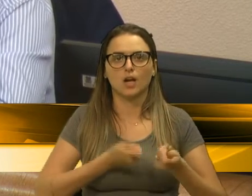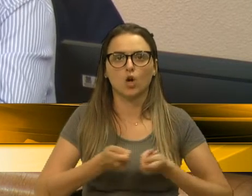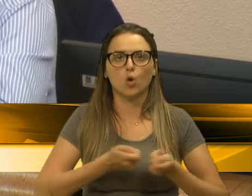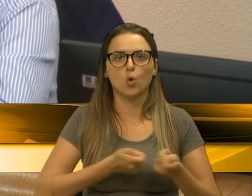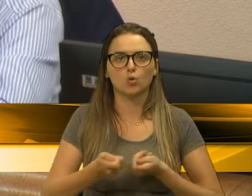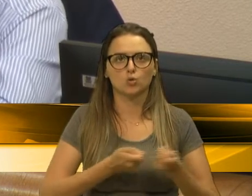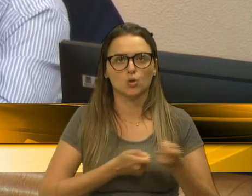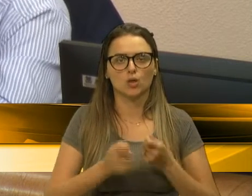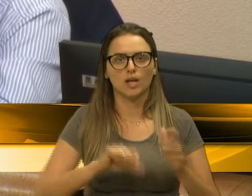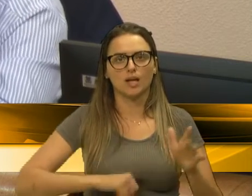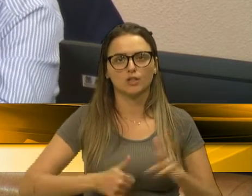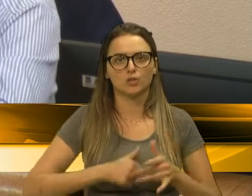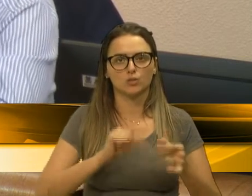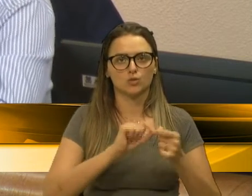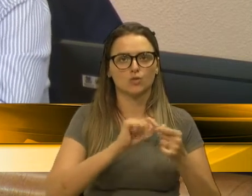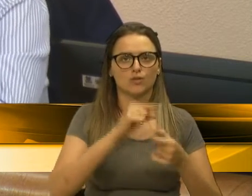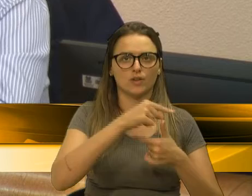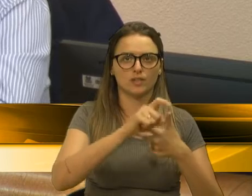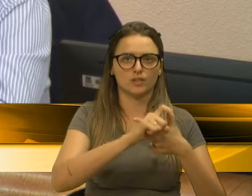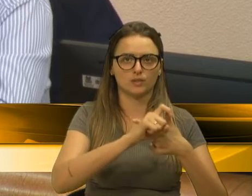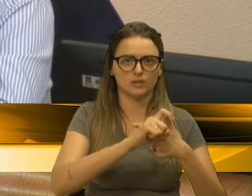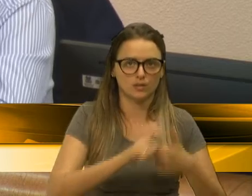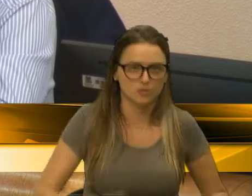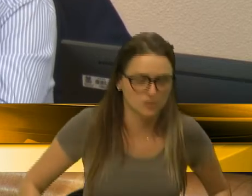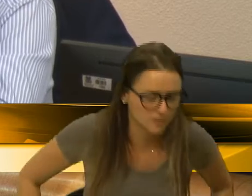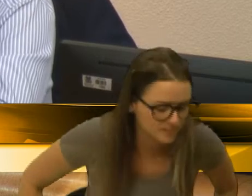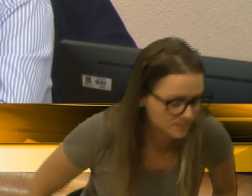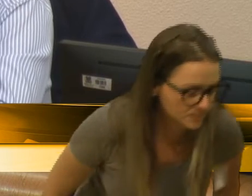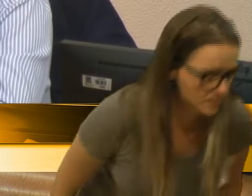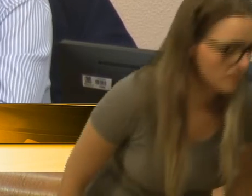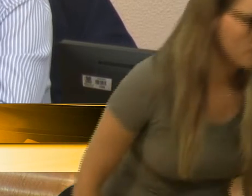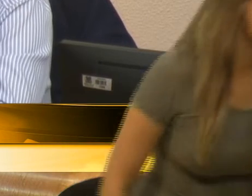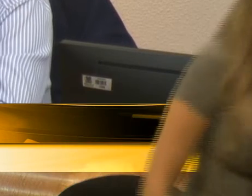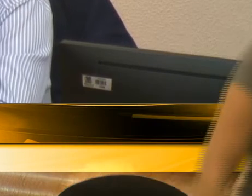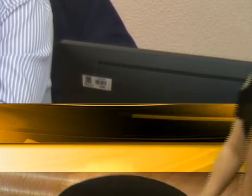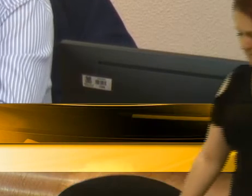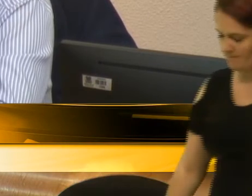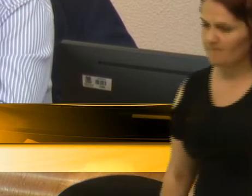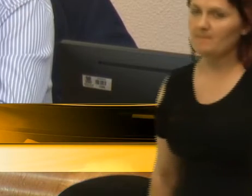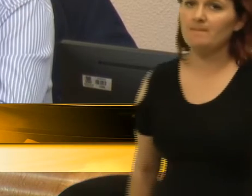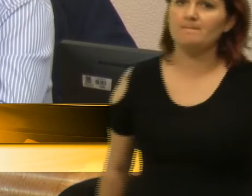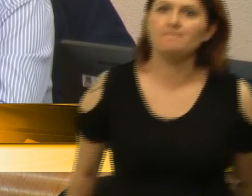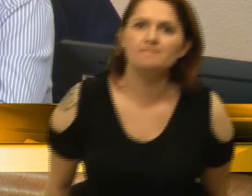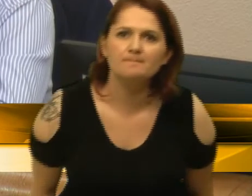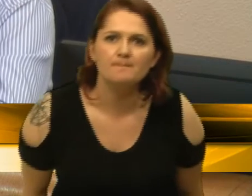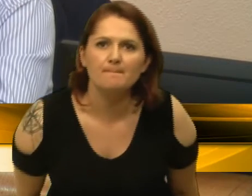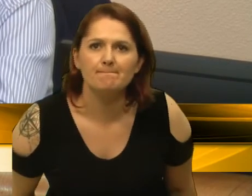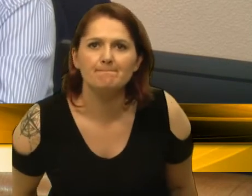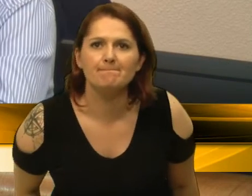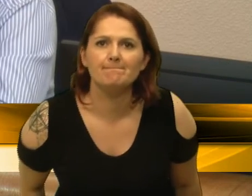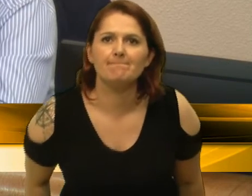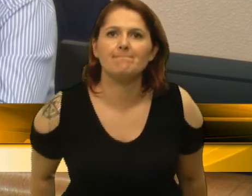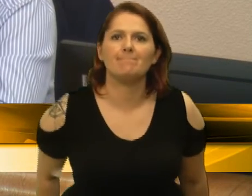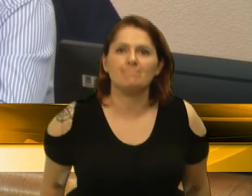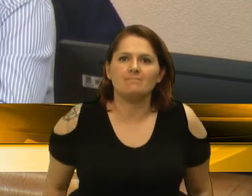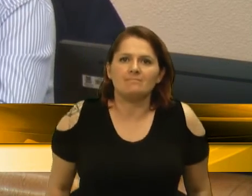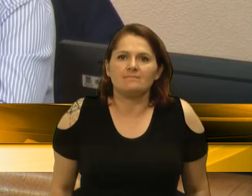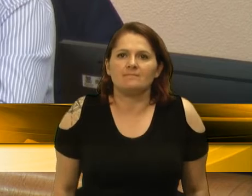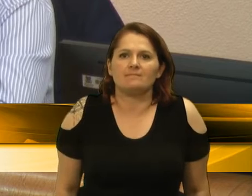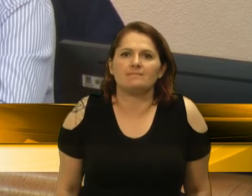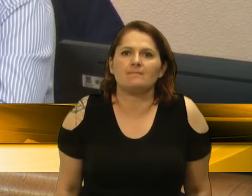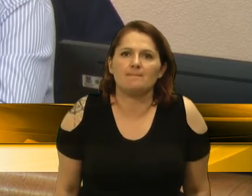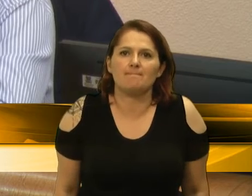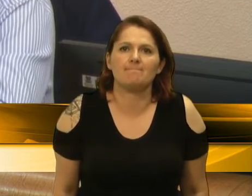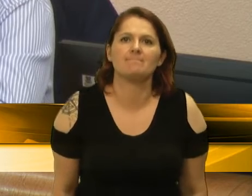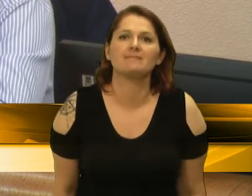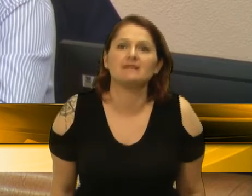os atos emanados pelo Executivo. Desta forma, resta evidente a competência privativa da Câmara Municipal de Caxias do Sul para sustar os